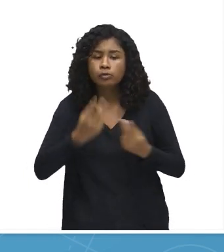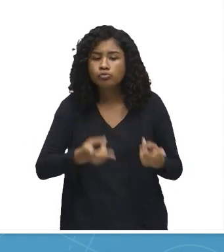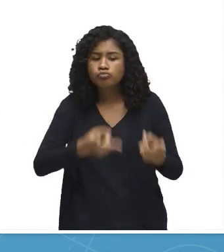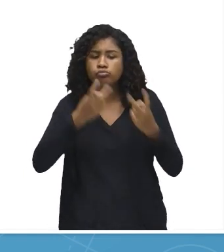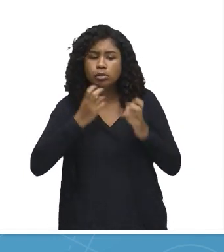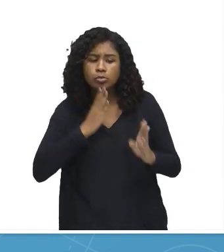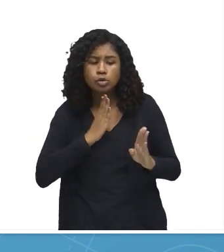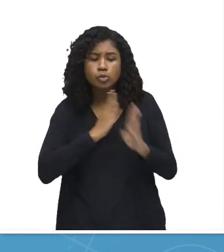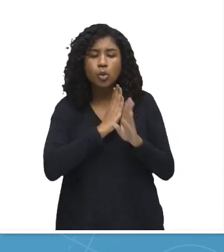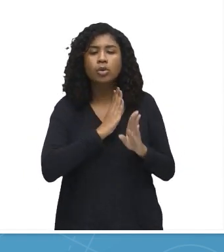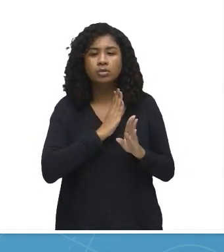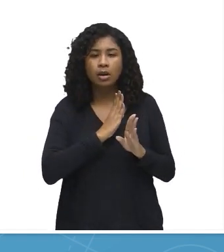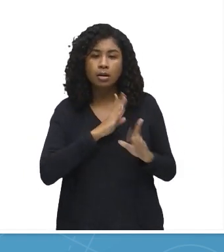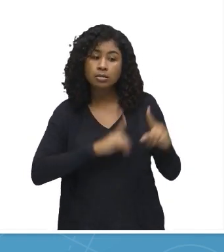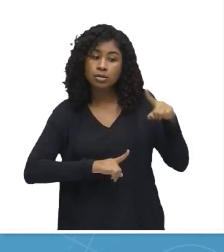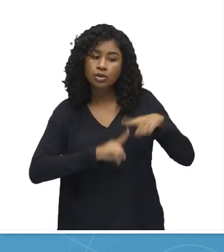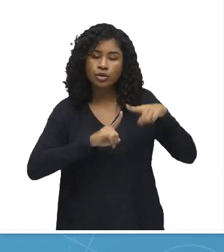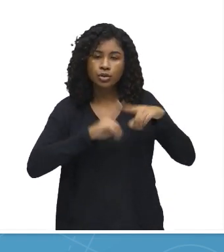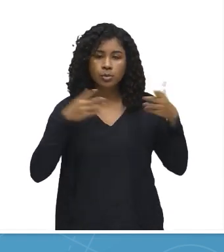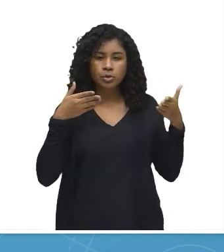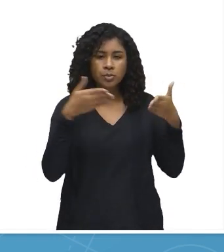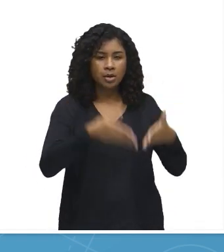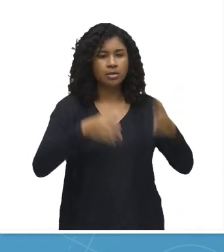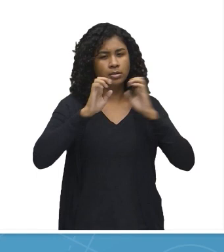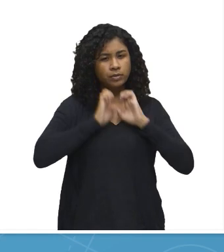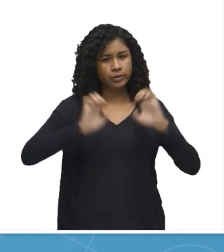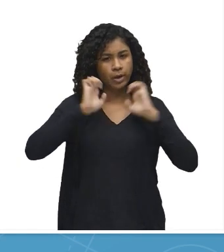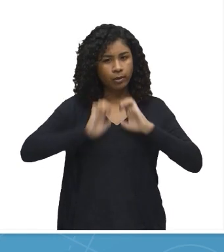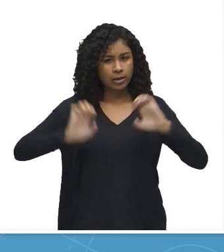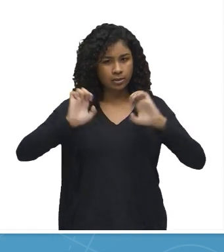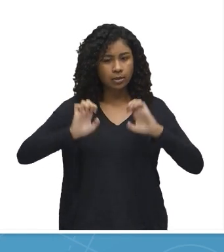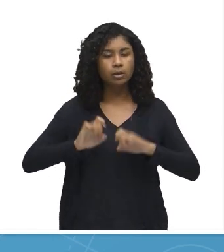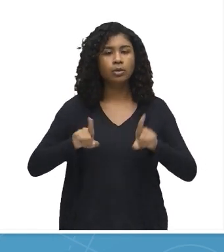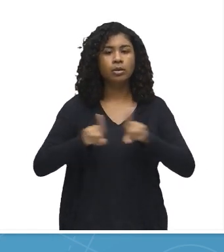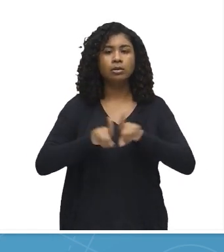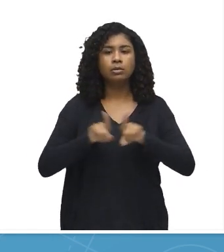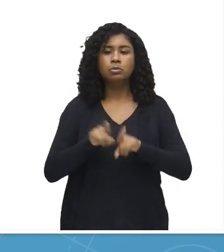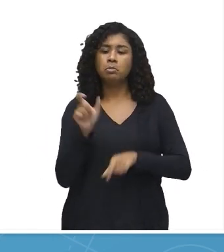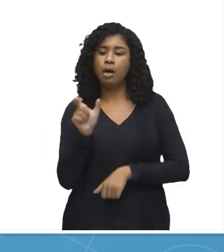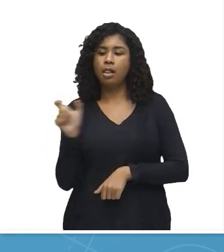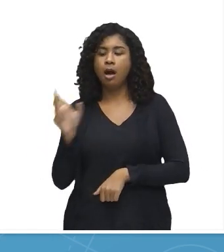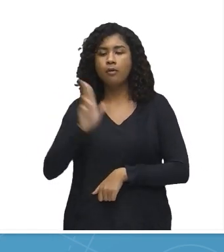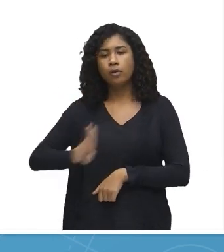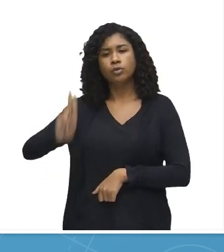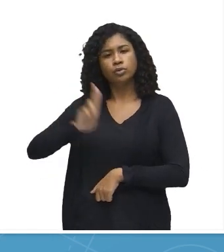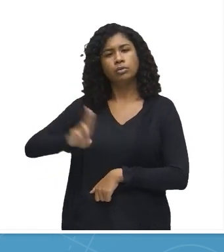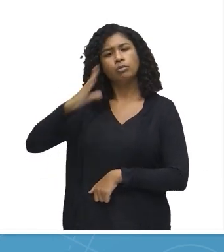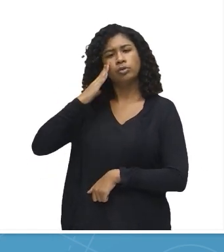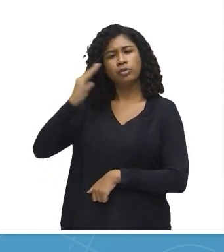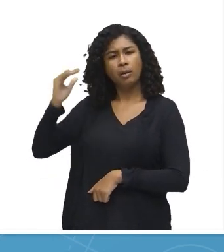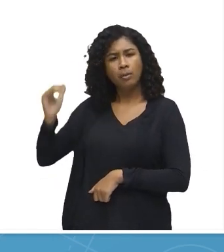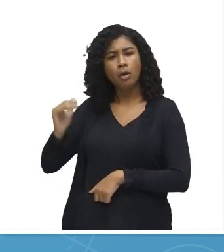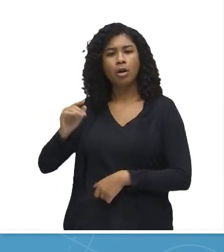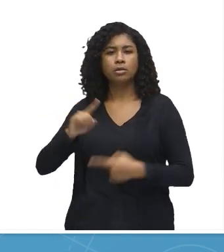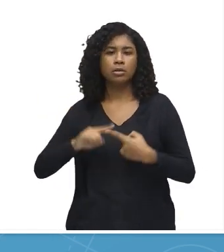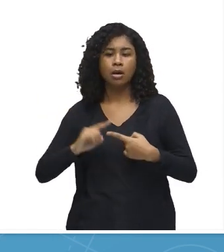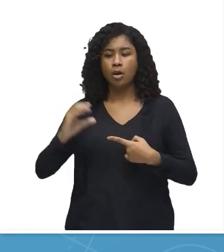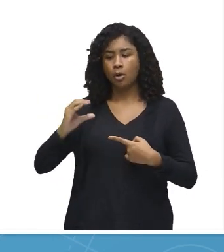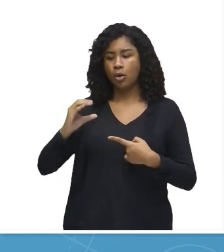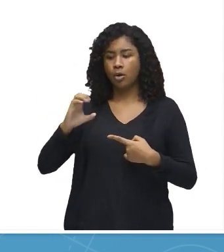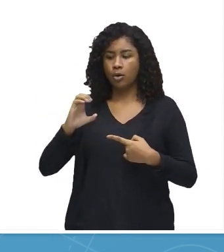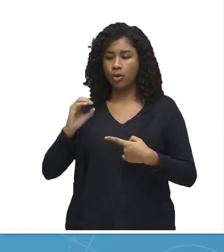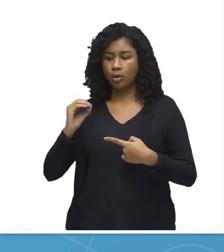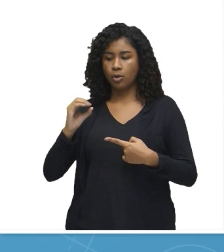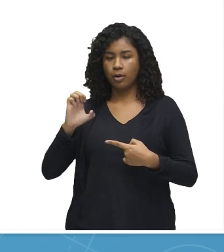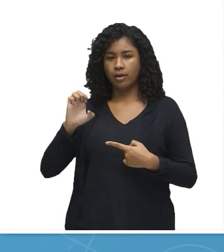identificar esse tipo de equação, tá? E os termos dessa equação, tá? Os coeficientes, a incógnita,